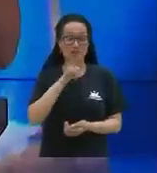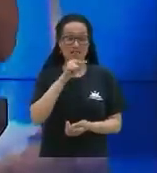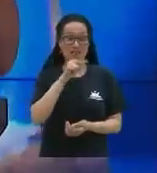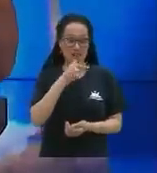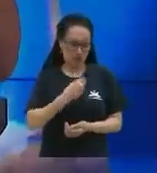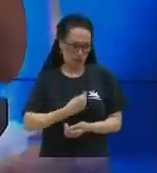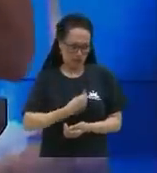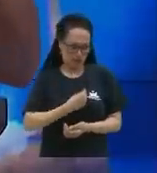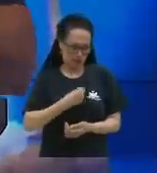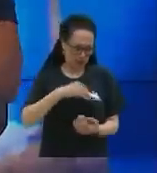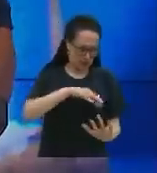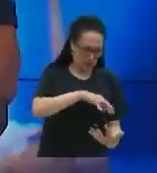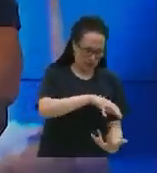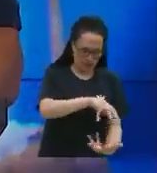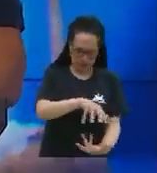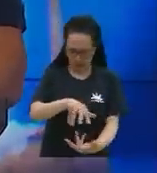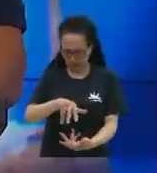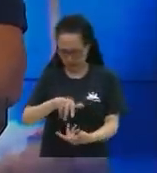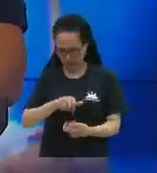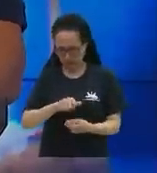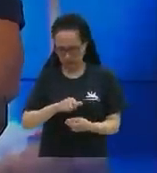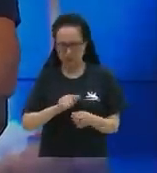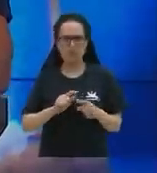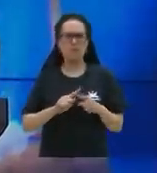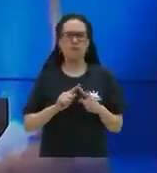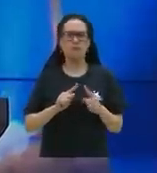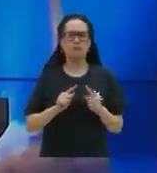Mas sem Jesus nós não temos vida também.